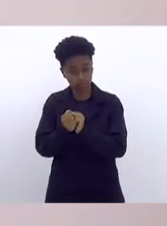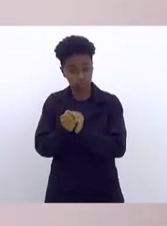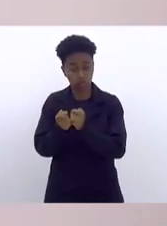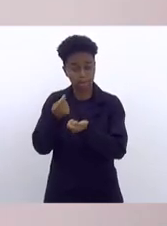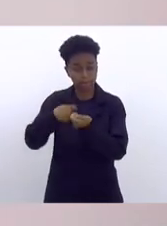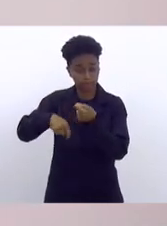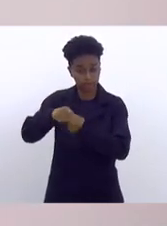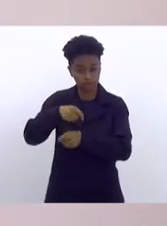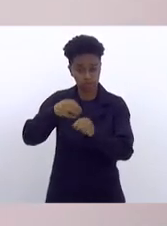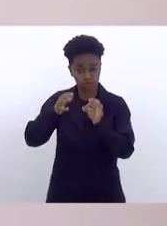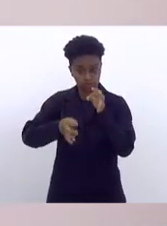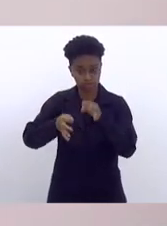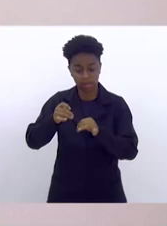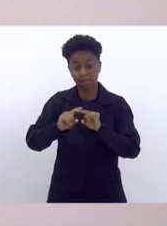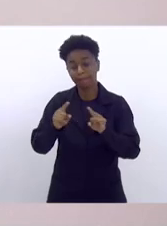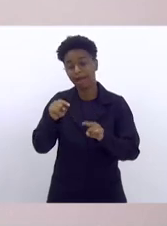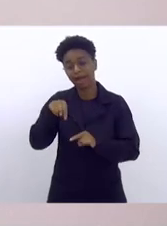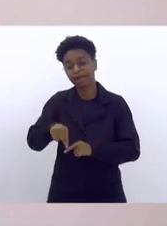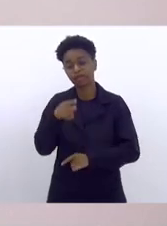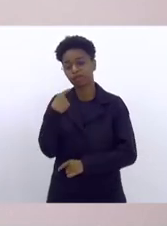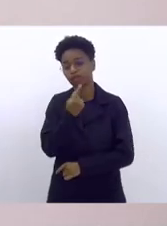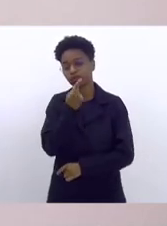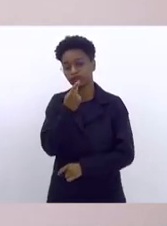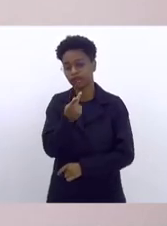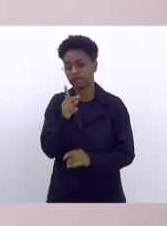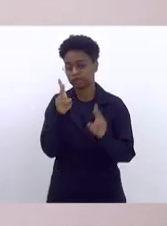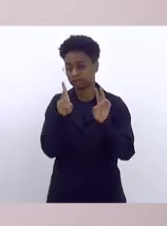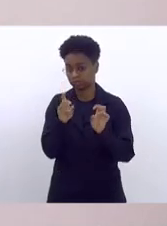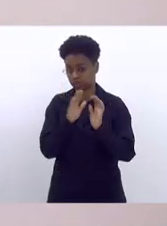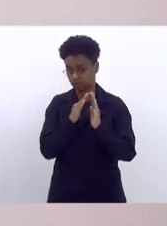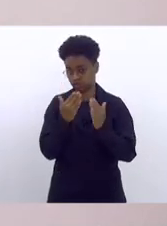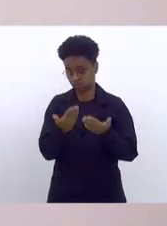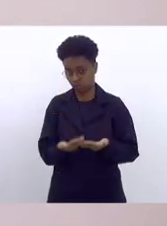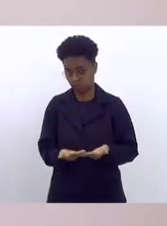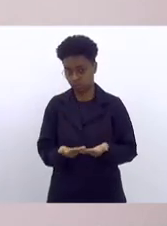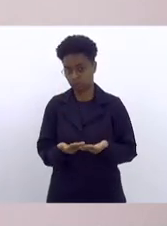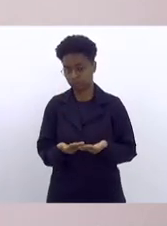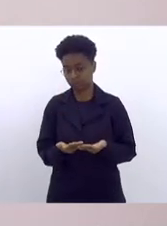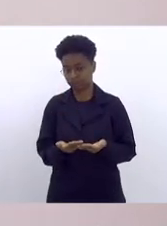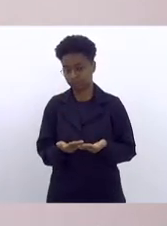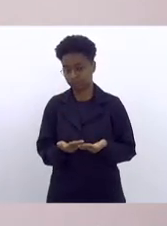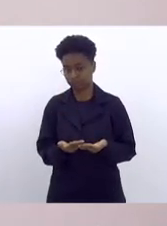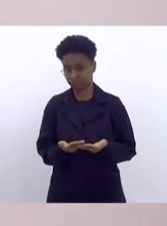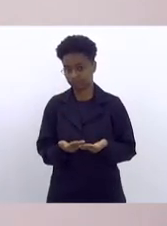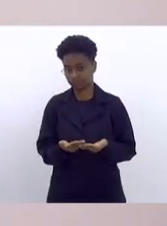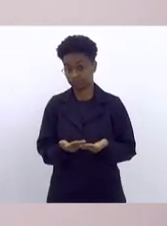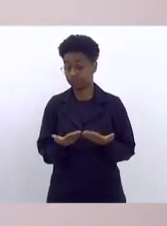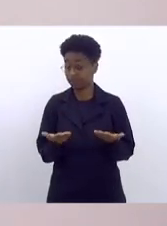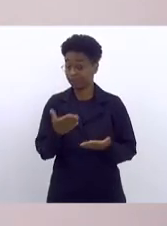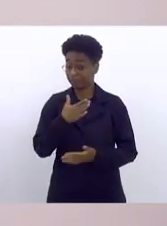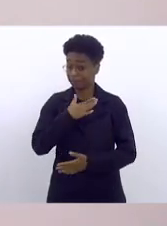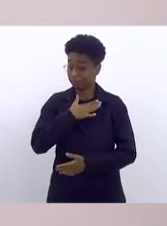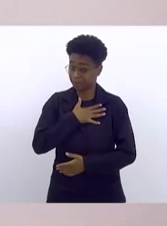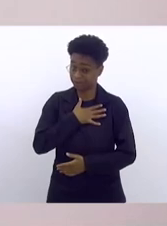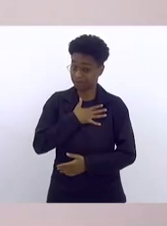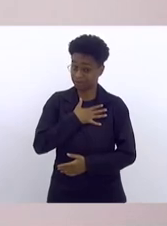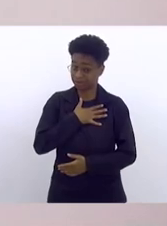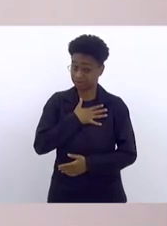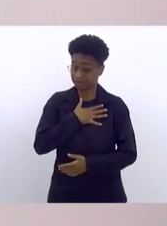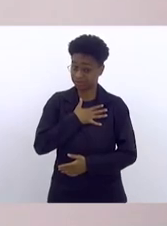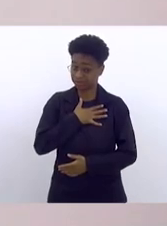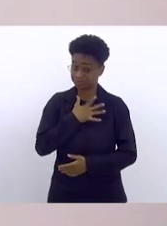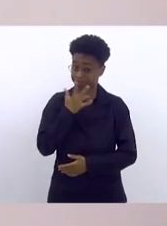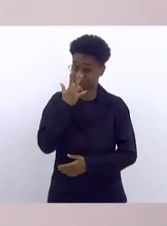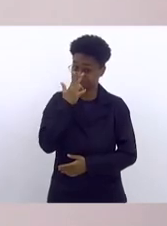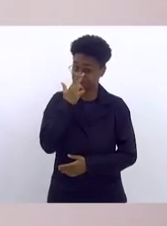mas aqui a gente está falando da mediação escolar que assim para mim se mostra